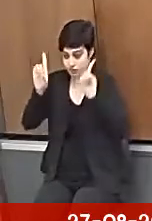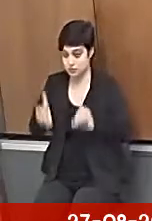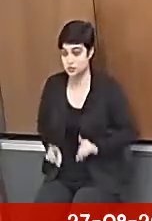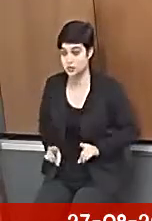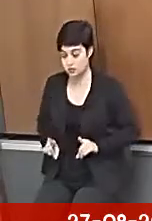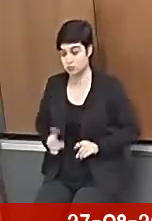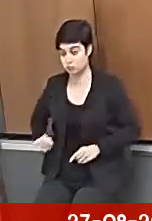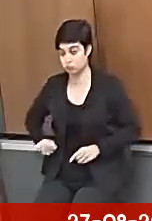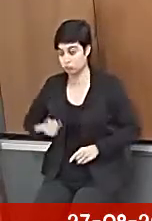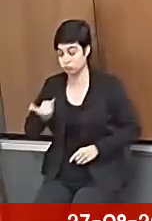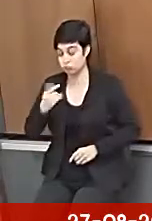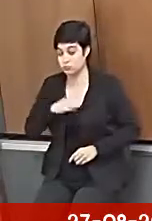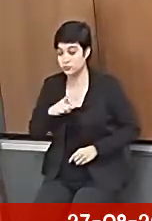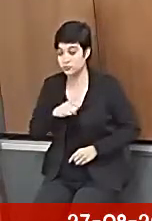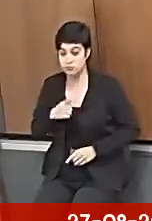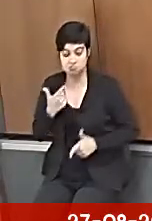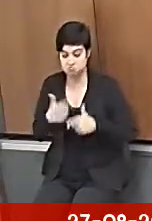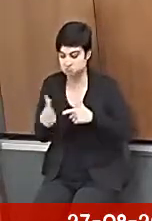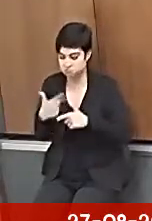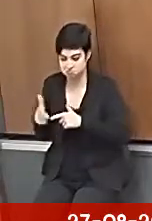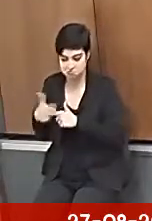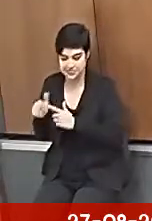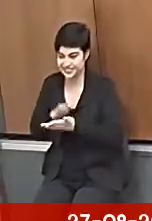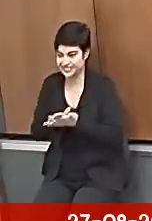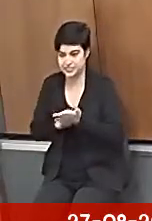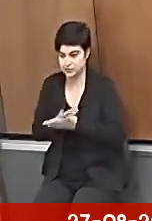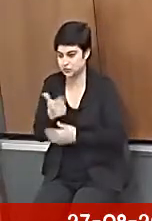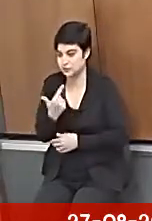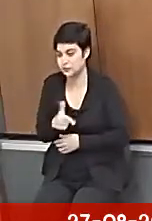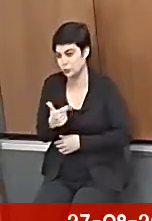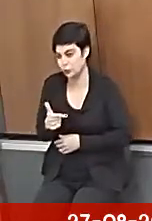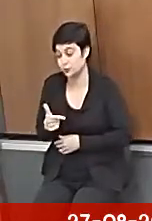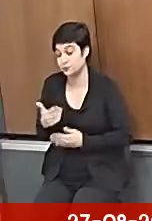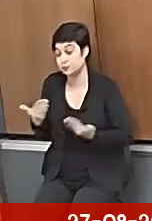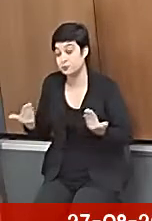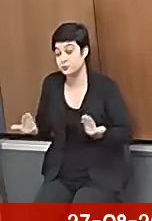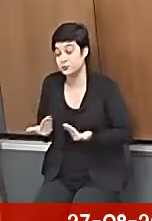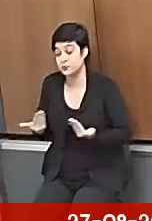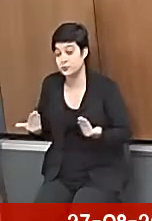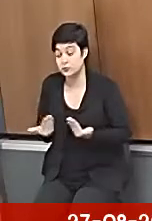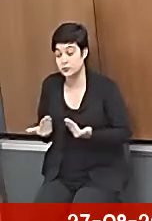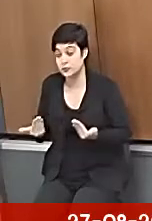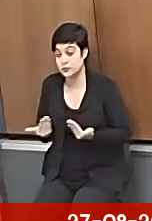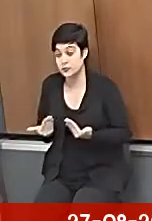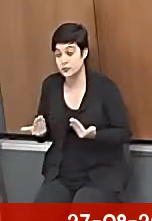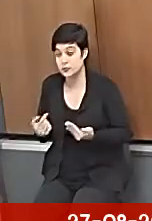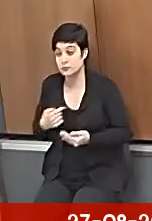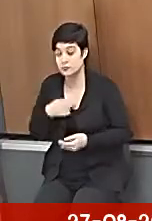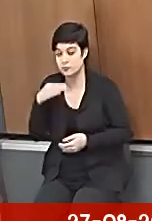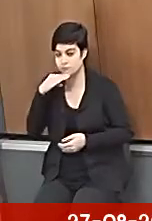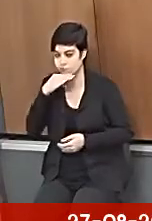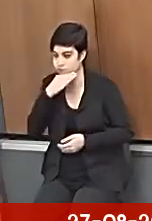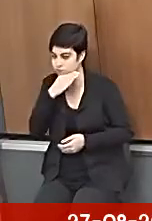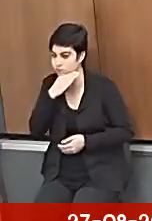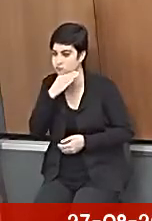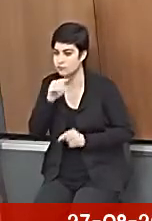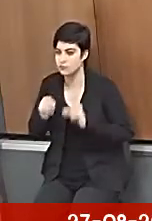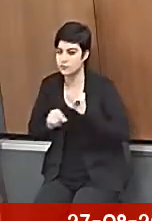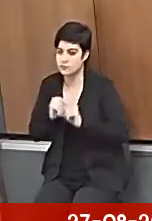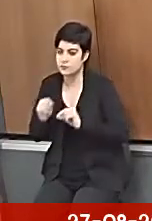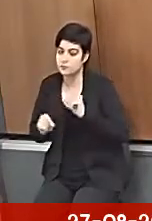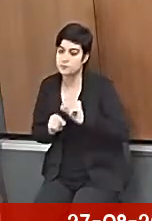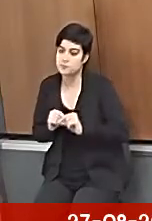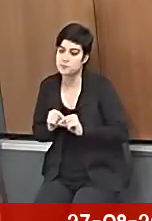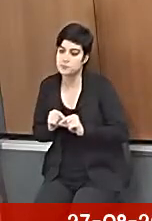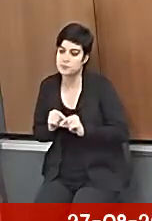acompanhantes e não tinha confusão não tinha problema nenhum hoje é eu reconheço uma coisa o que